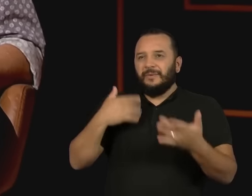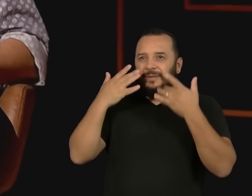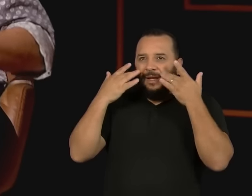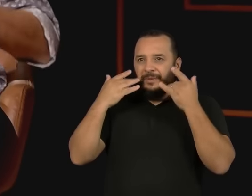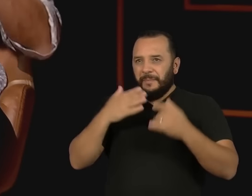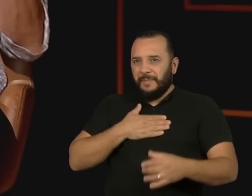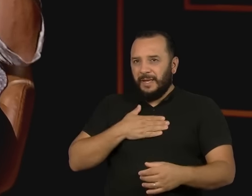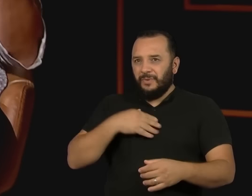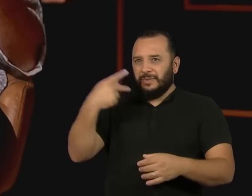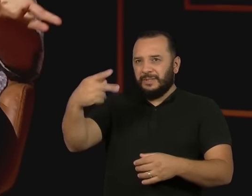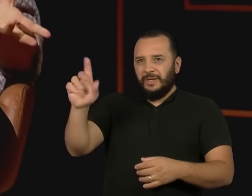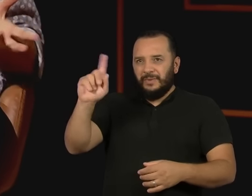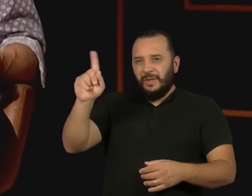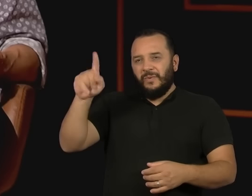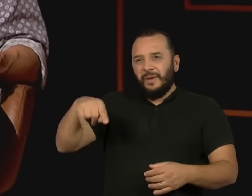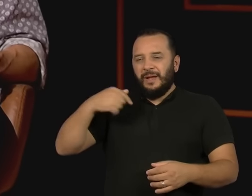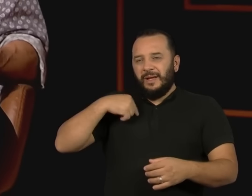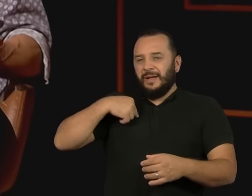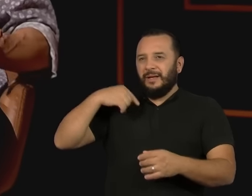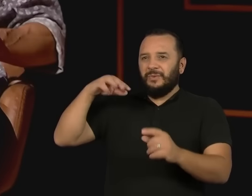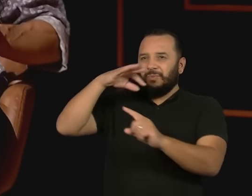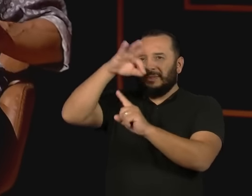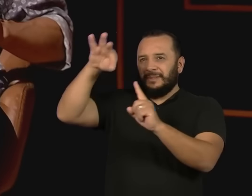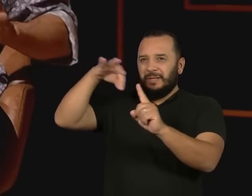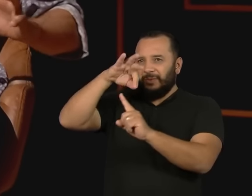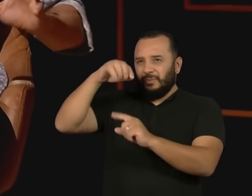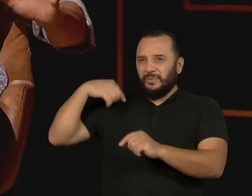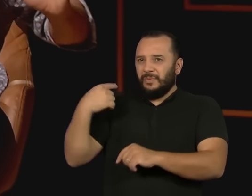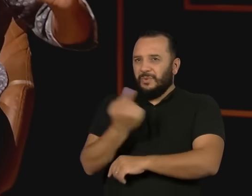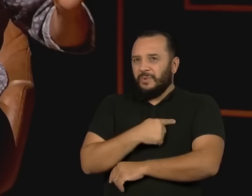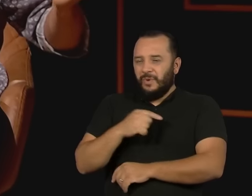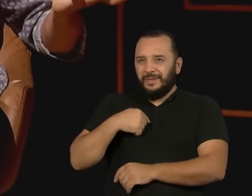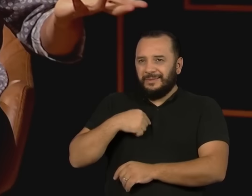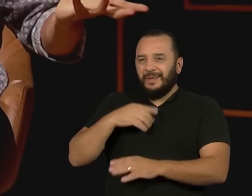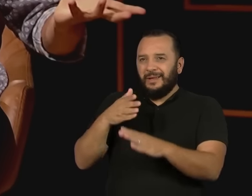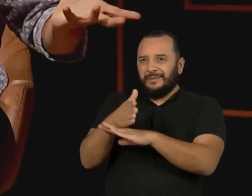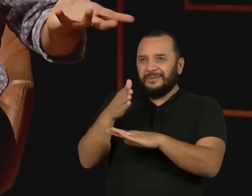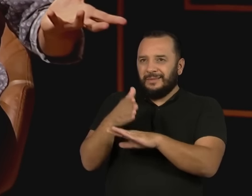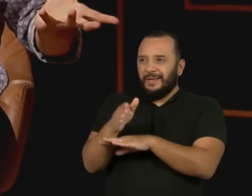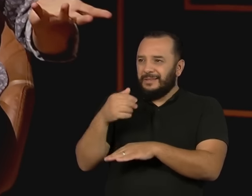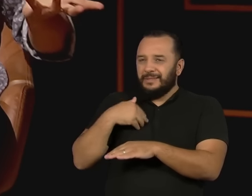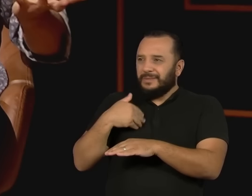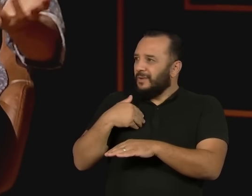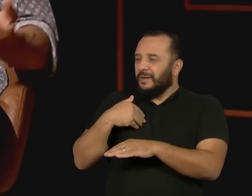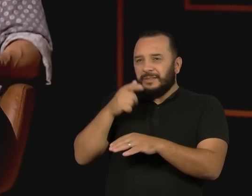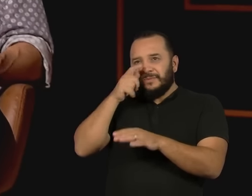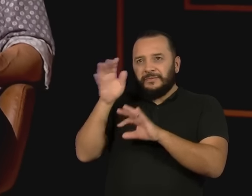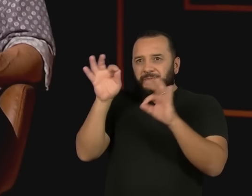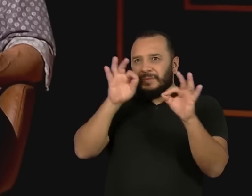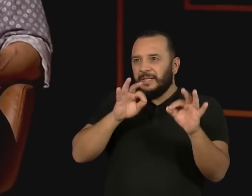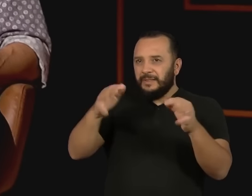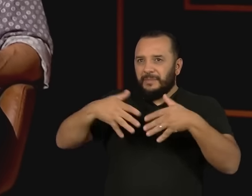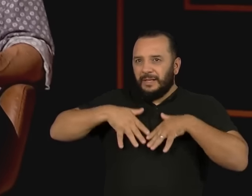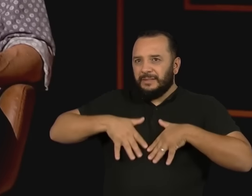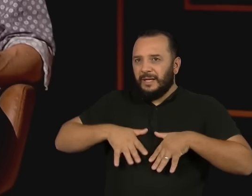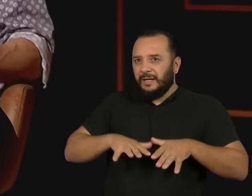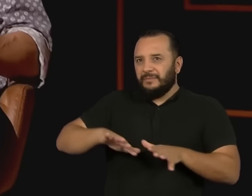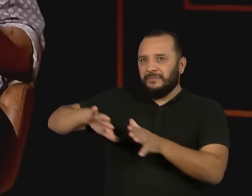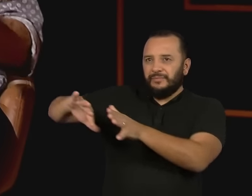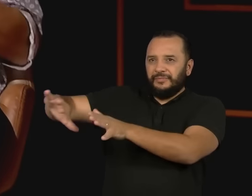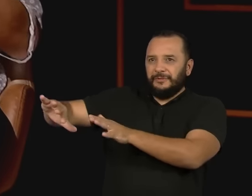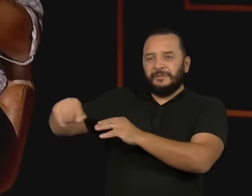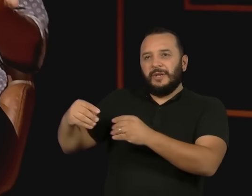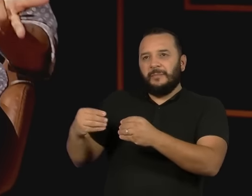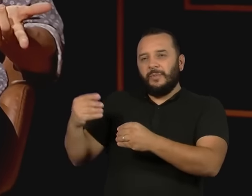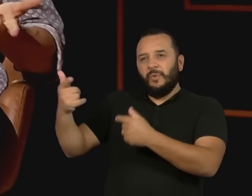seu, o teatro é do sagrado. Né? O teatro é uma coisa que a gente acessa, que a gente escuta, que a gente deixa passar pela gente. E por isso a gente tem que estar